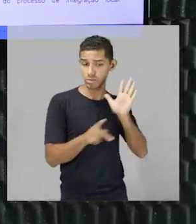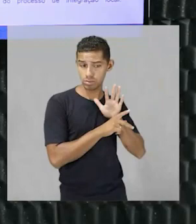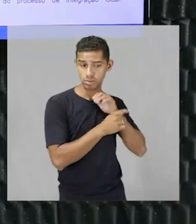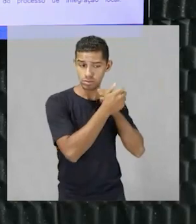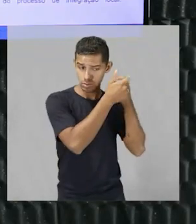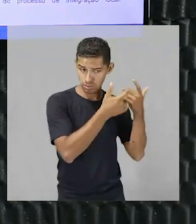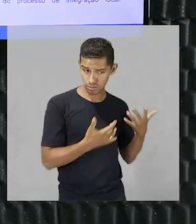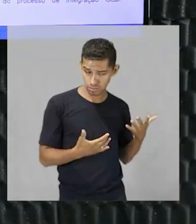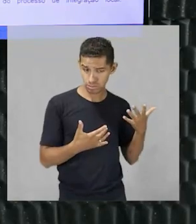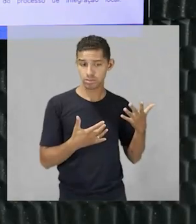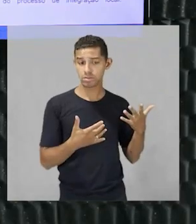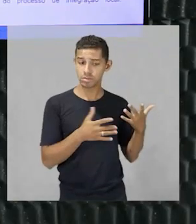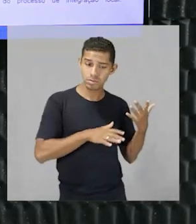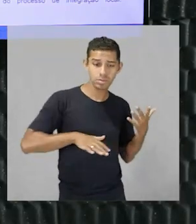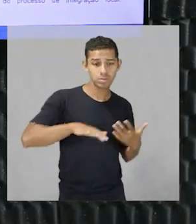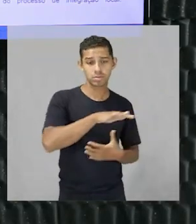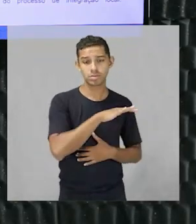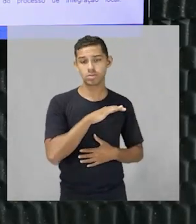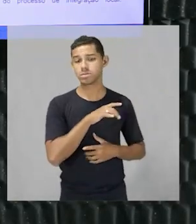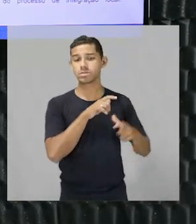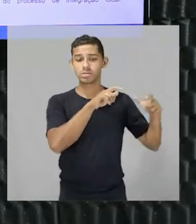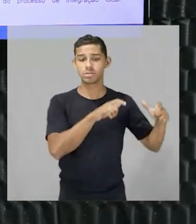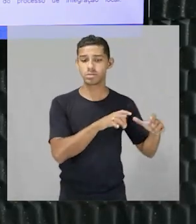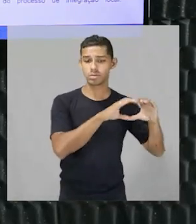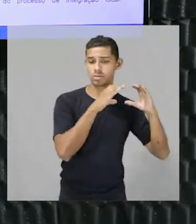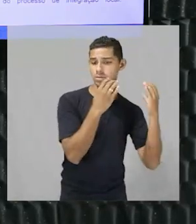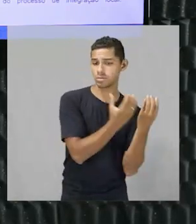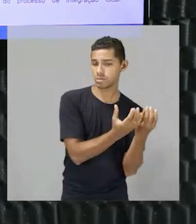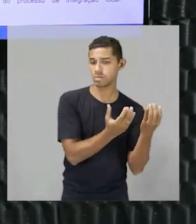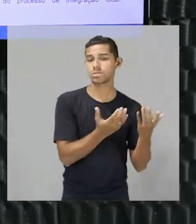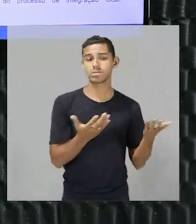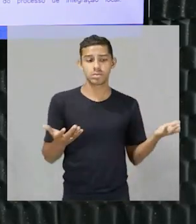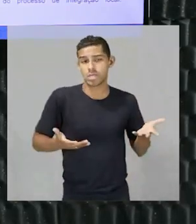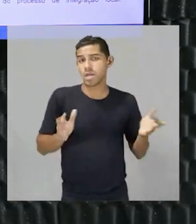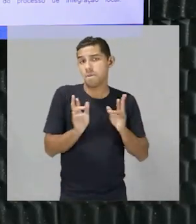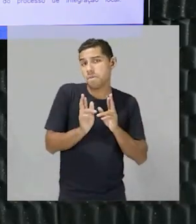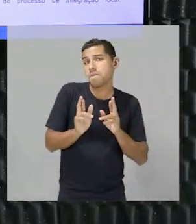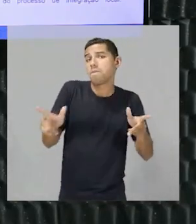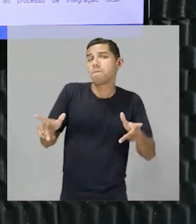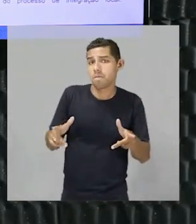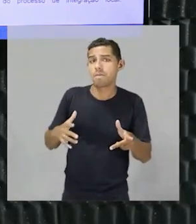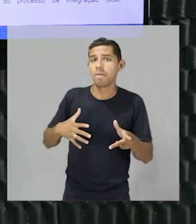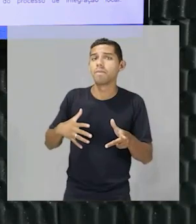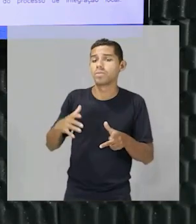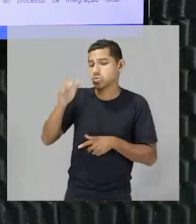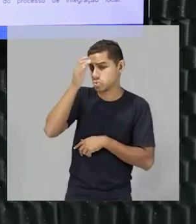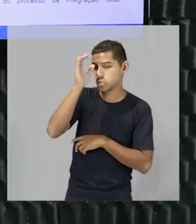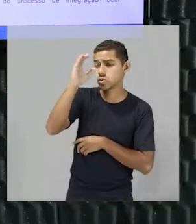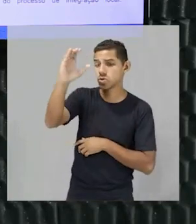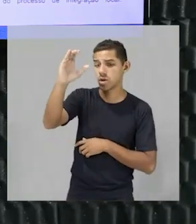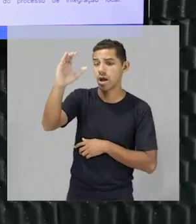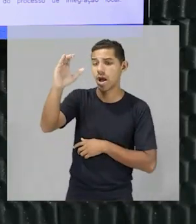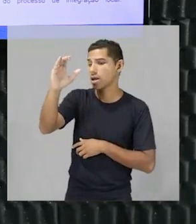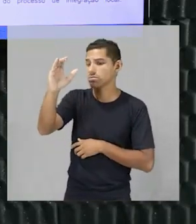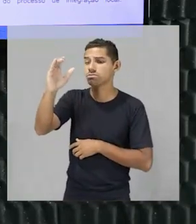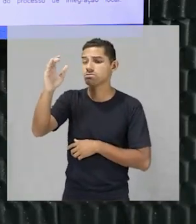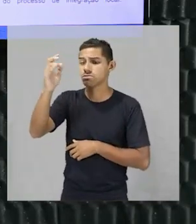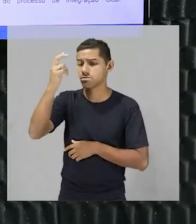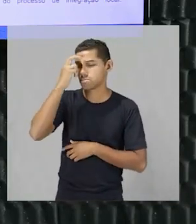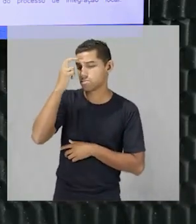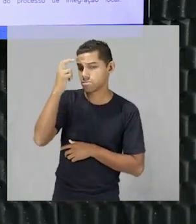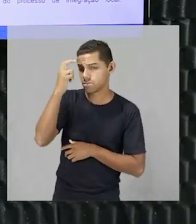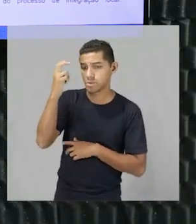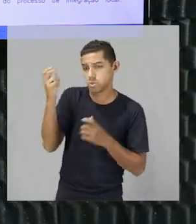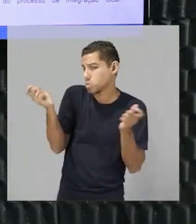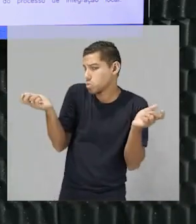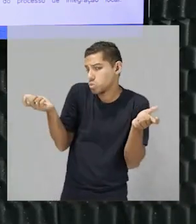de pertencimento pleno enquanto membros da comunidade receptora. Ou seja, tem uma diferença ali claramente cultural, né? Ou seja, eles não têm ali essa